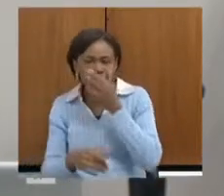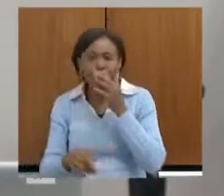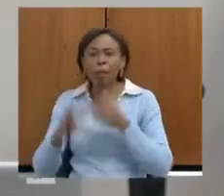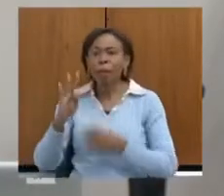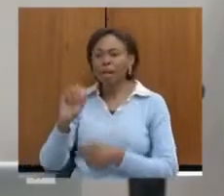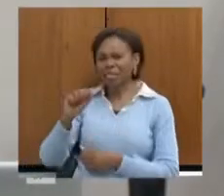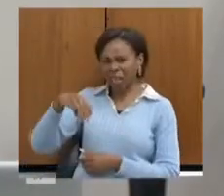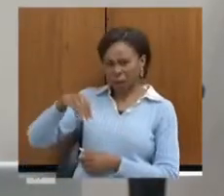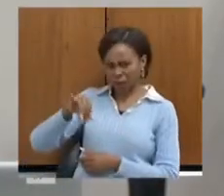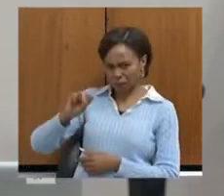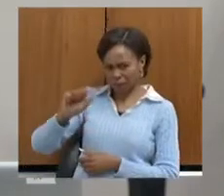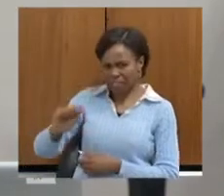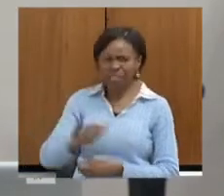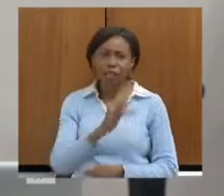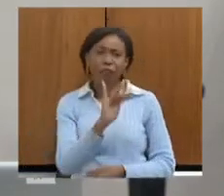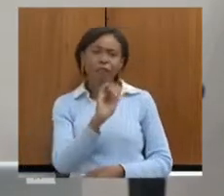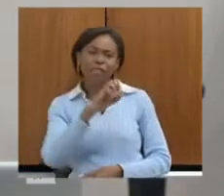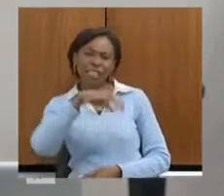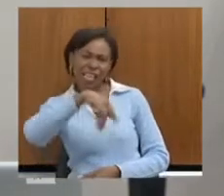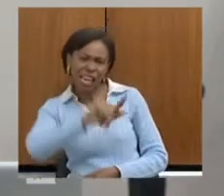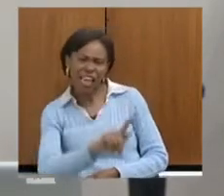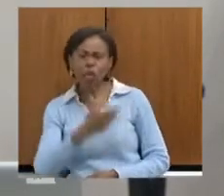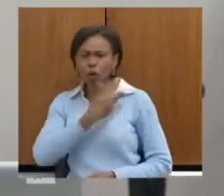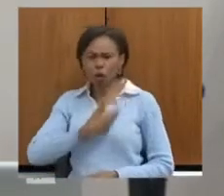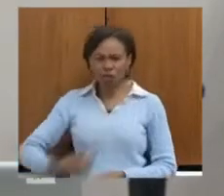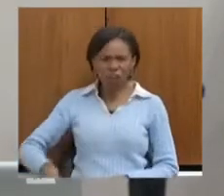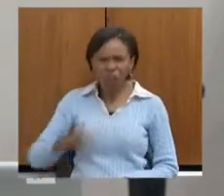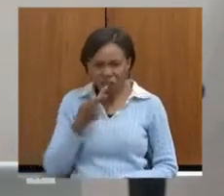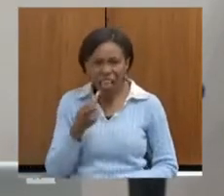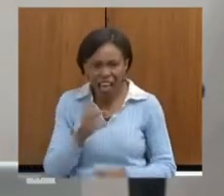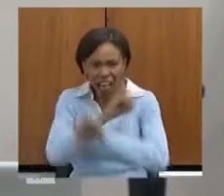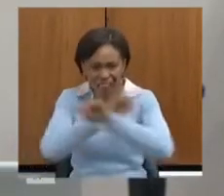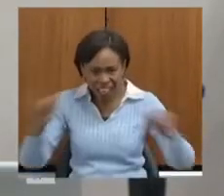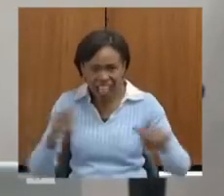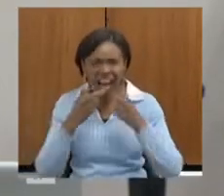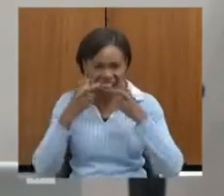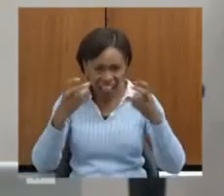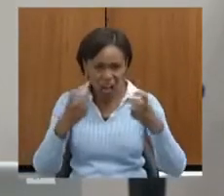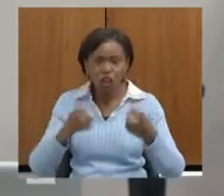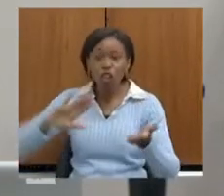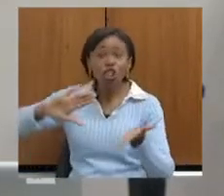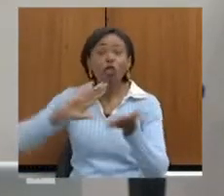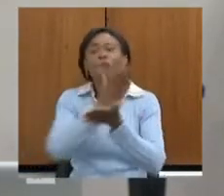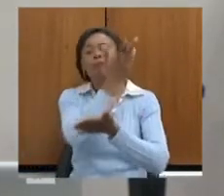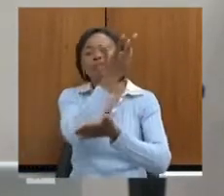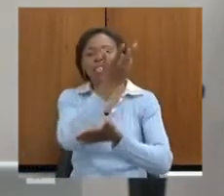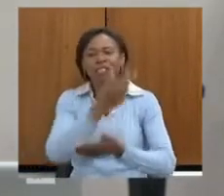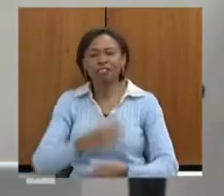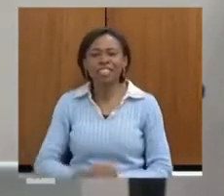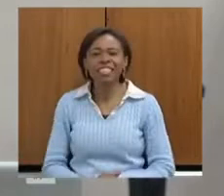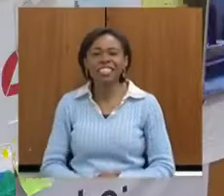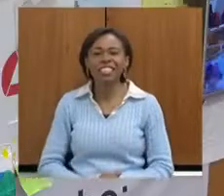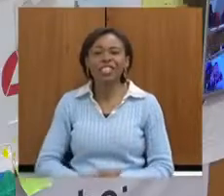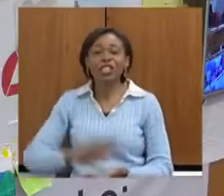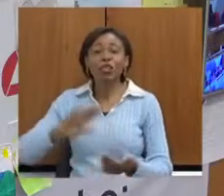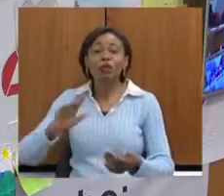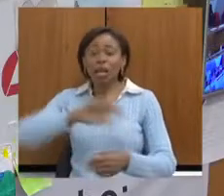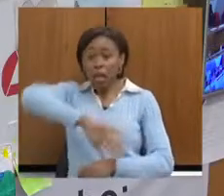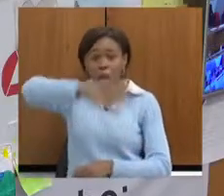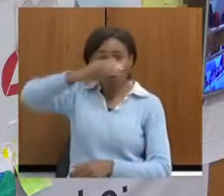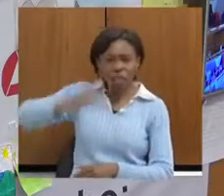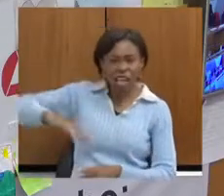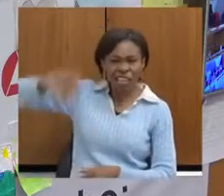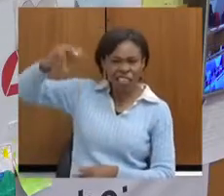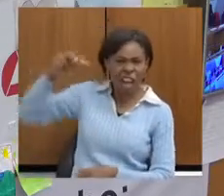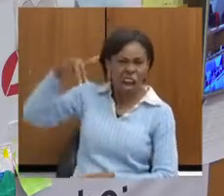Tâmisa paciência para o governador Tira o pé da minha serra Vamos um dois e tire